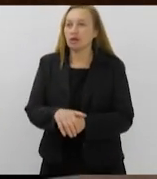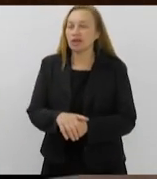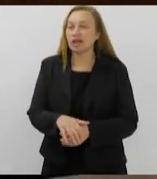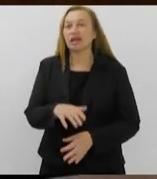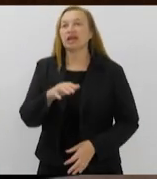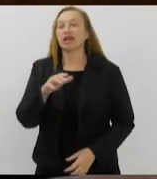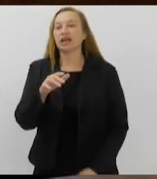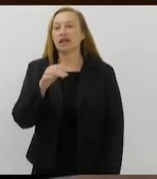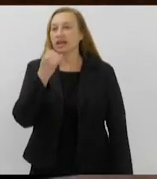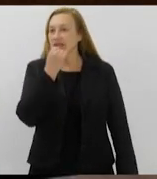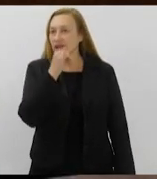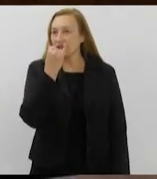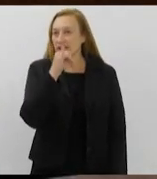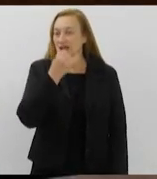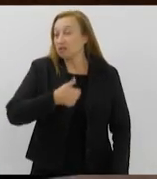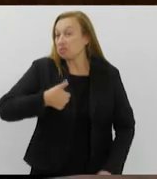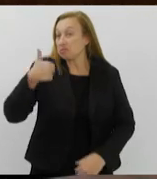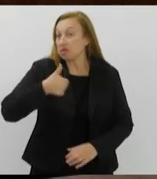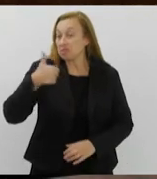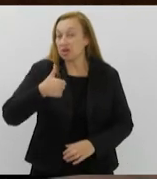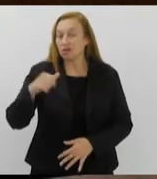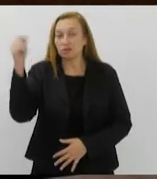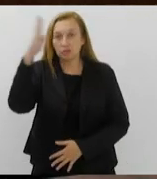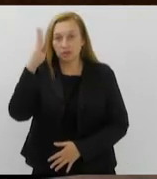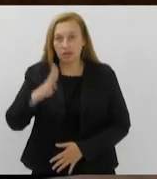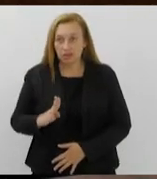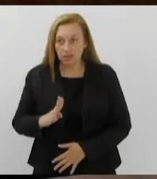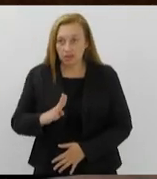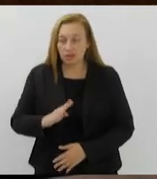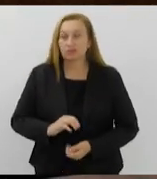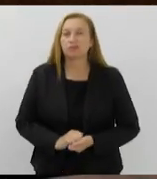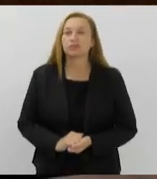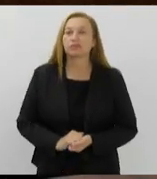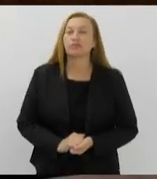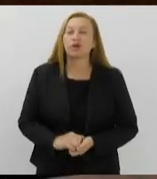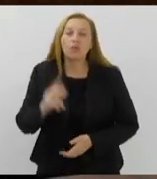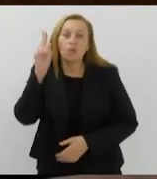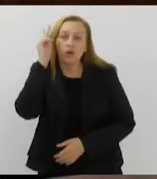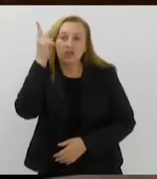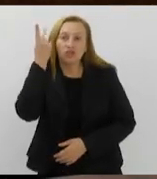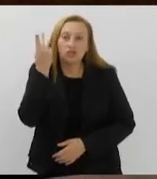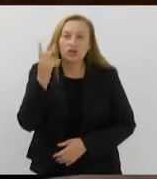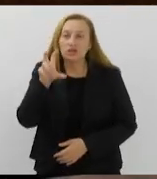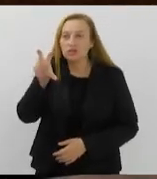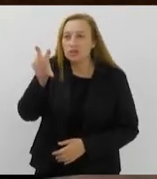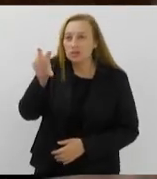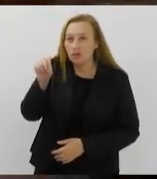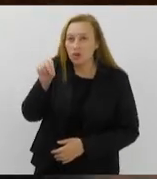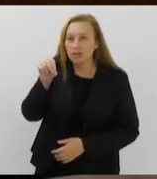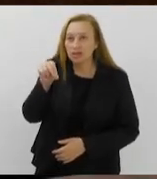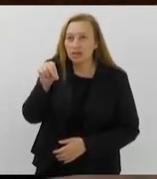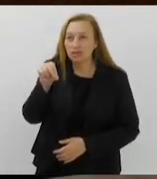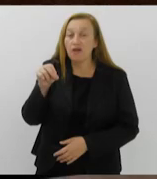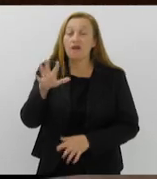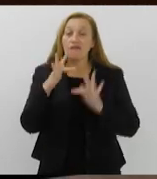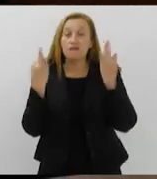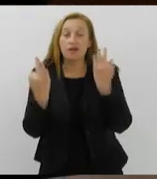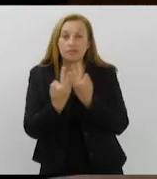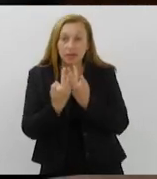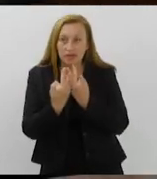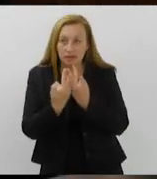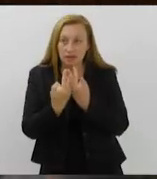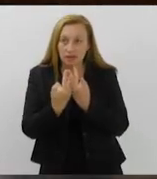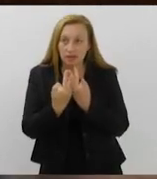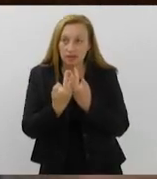agora. Foi a primeira colônia oficial do Brasil. Contando brevemente a história, um grupo de 50 famílias imigrantes